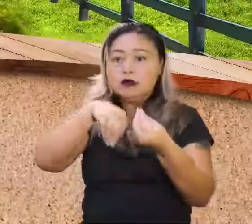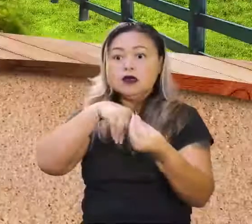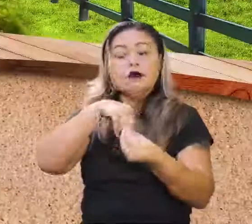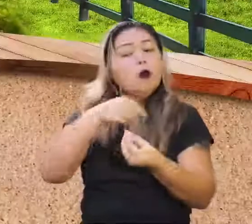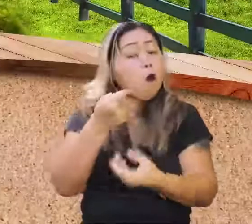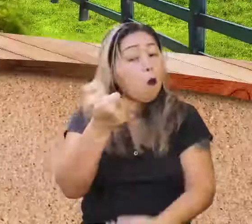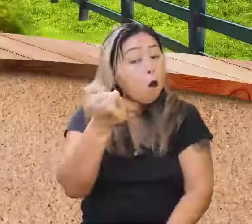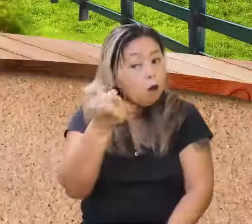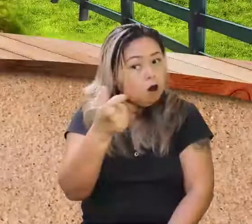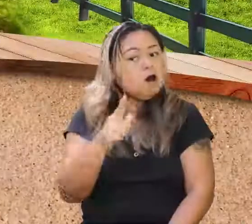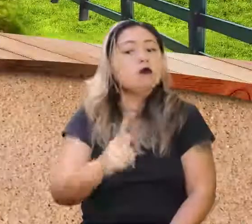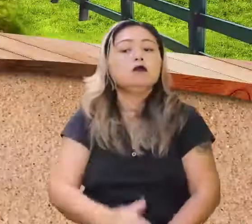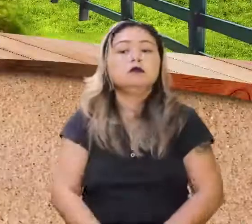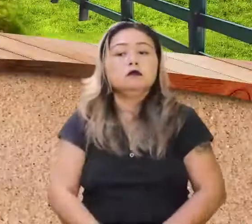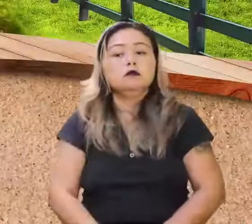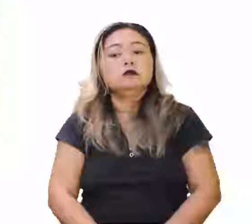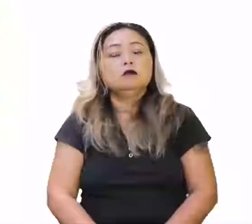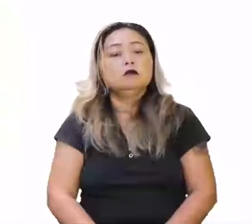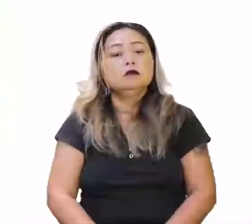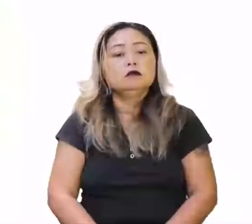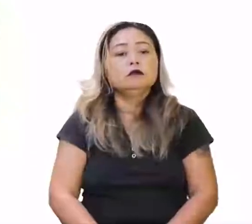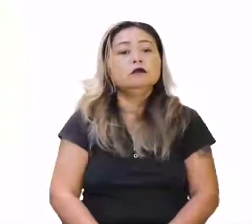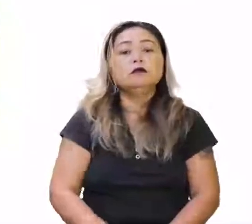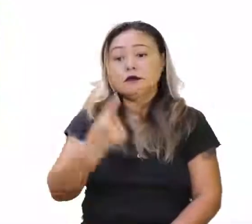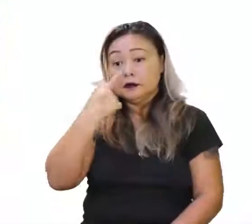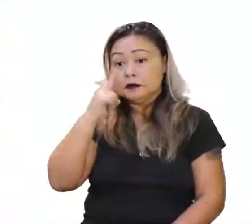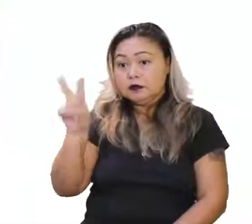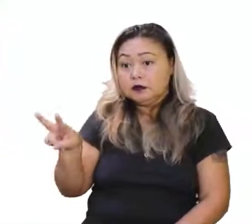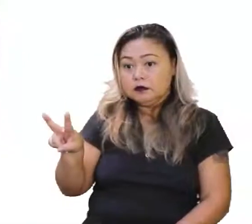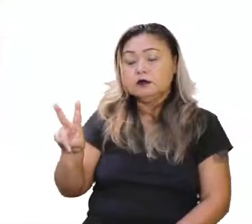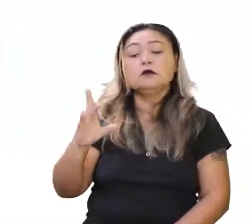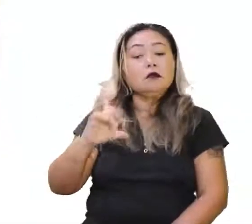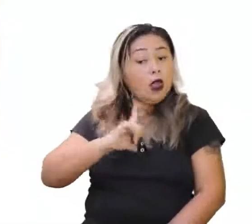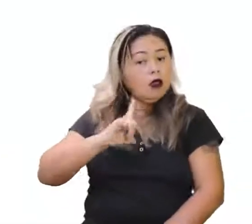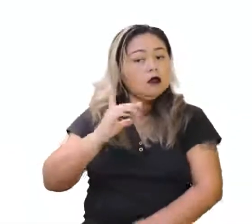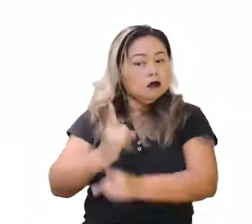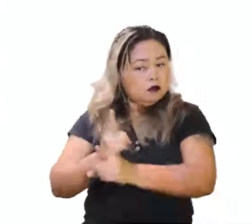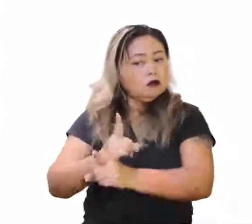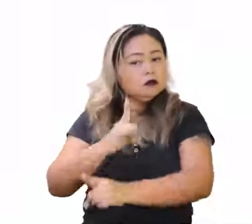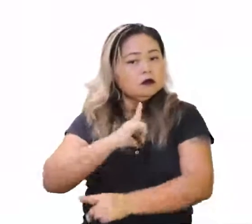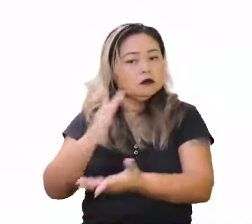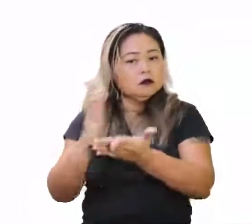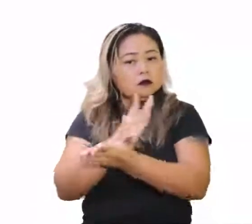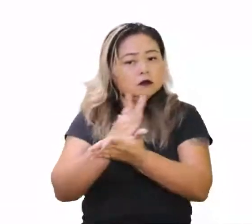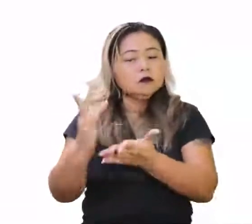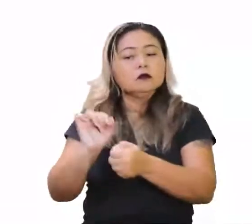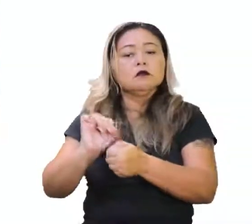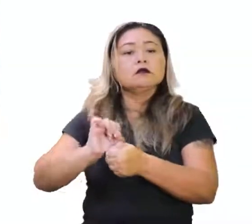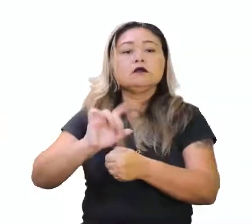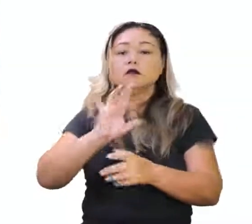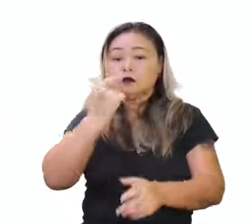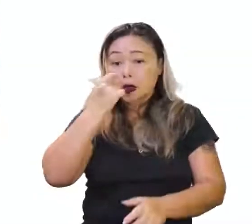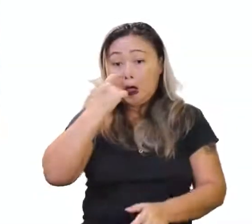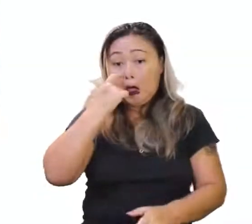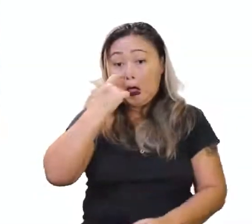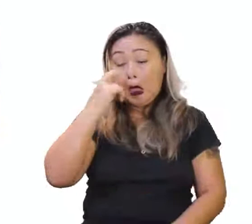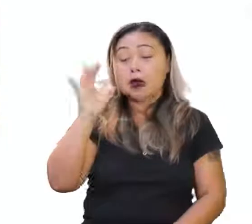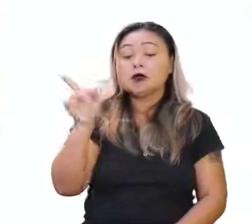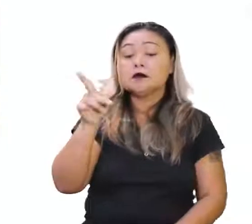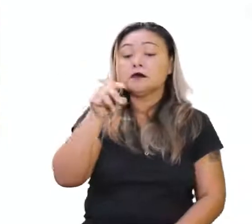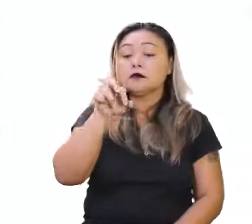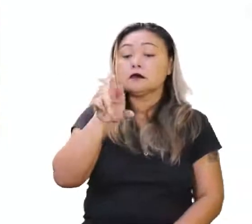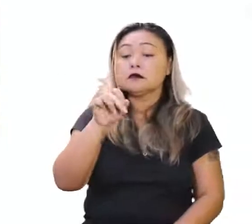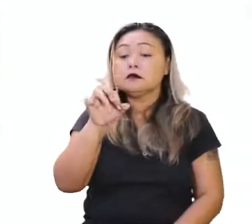bom? Dá uma olhadinha lá na tela. Mas nós vamos encontrar umas aí, ó. Depois eu vou falar direitinho para vocês sobre